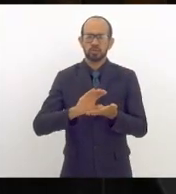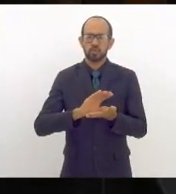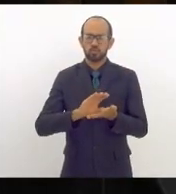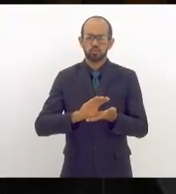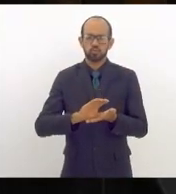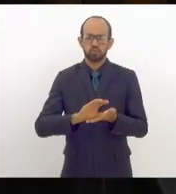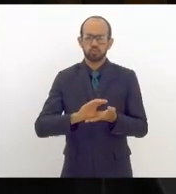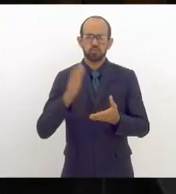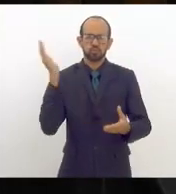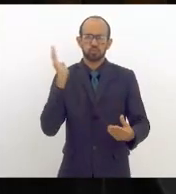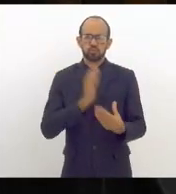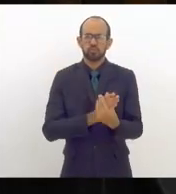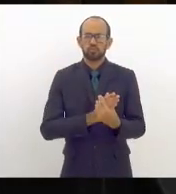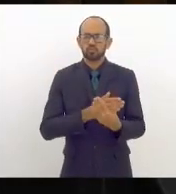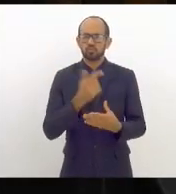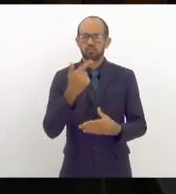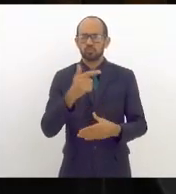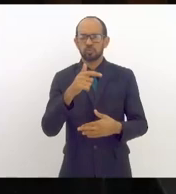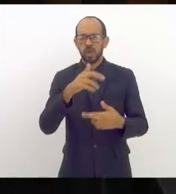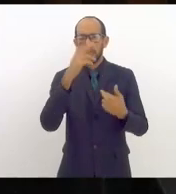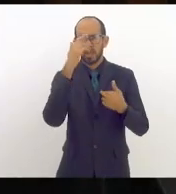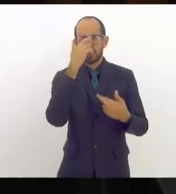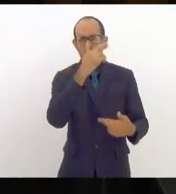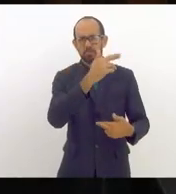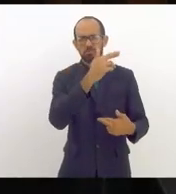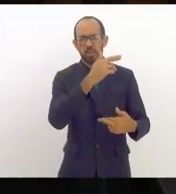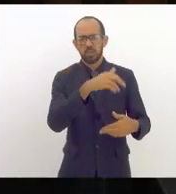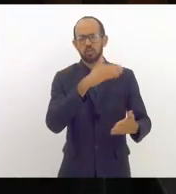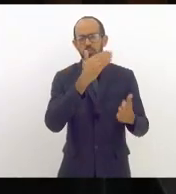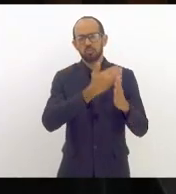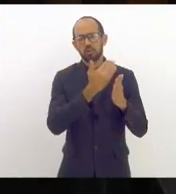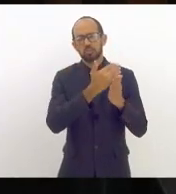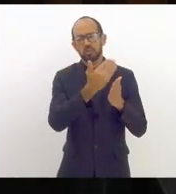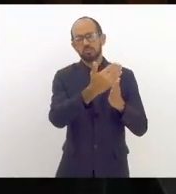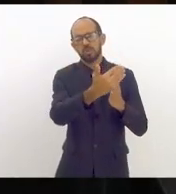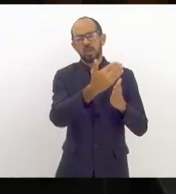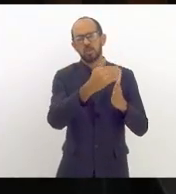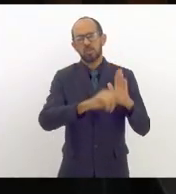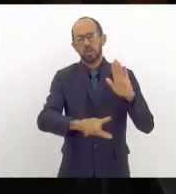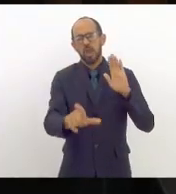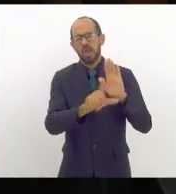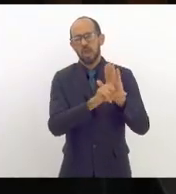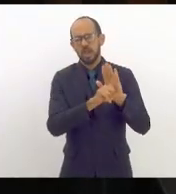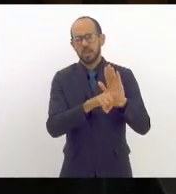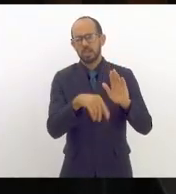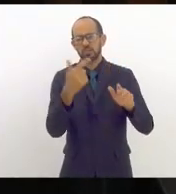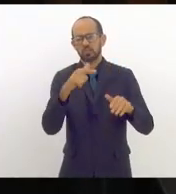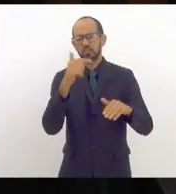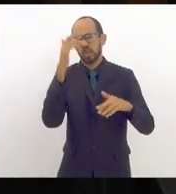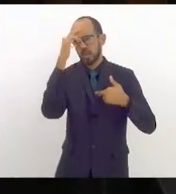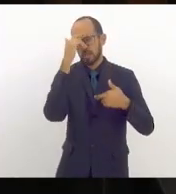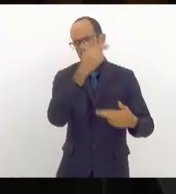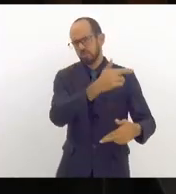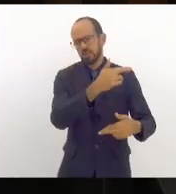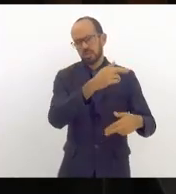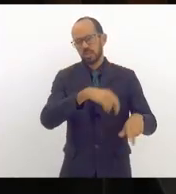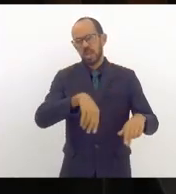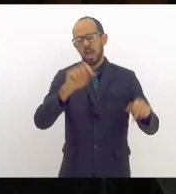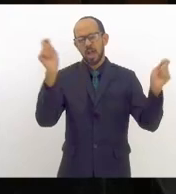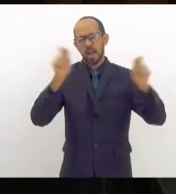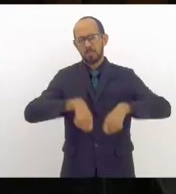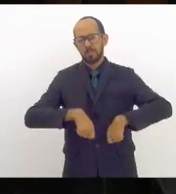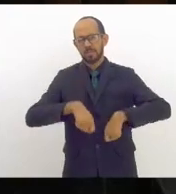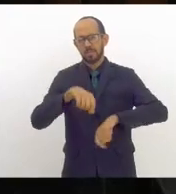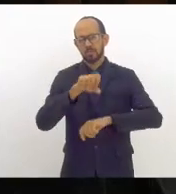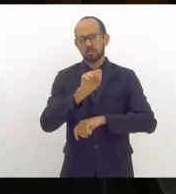o inquérito que não respeita o devido processo legal que não respeita a competência do STF